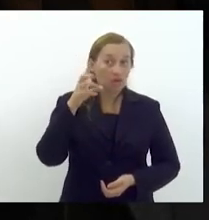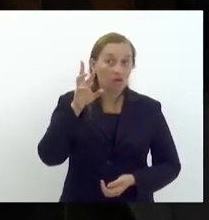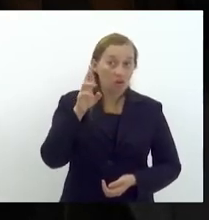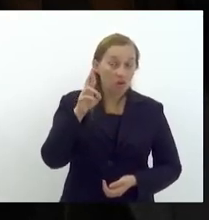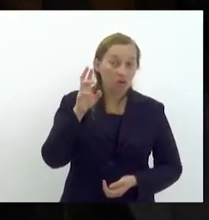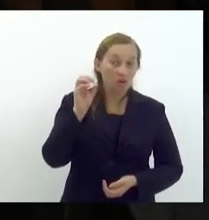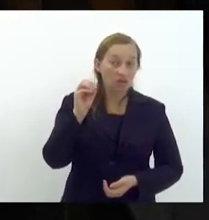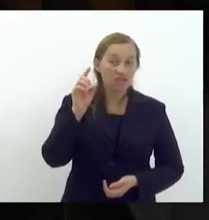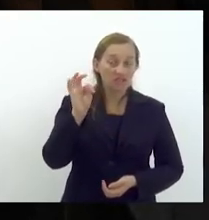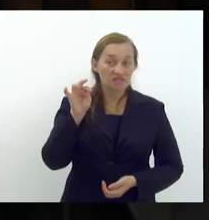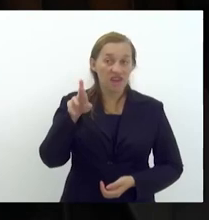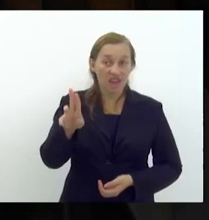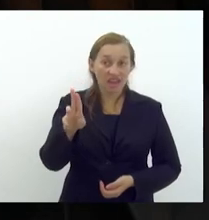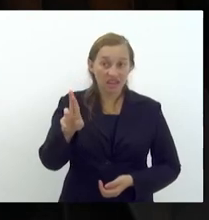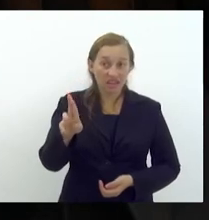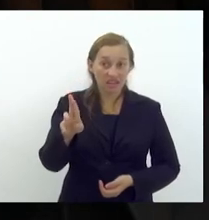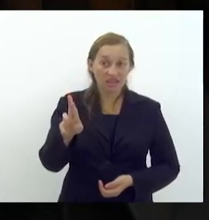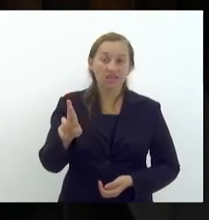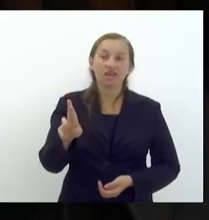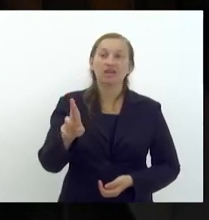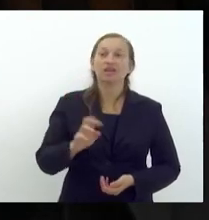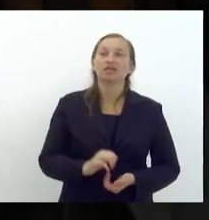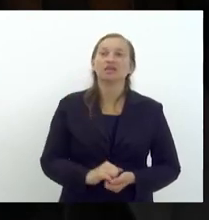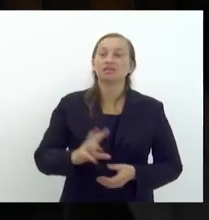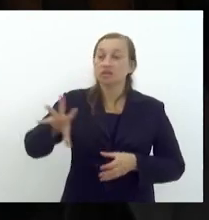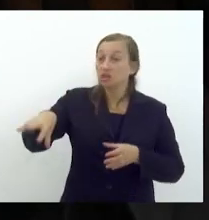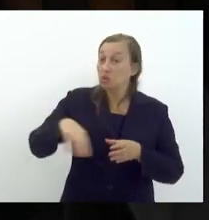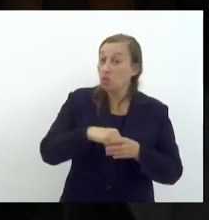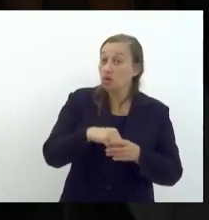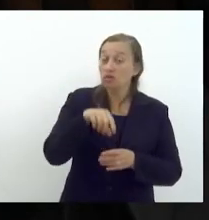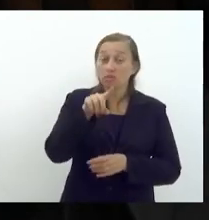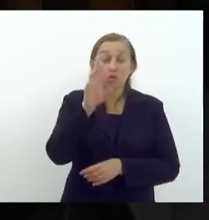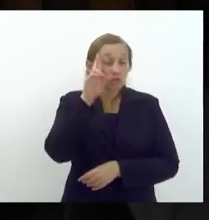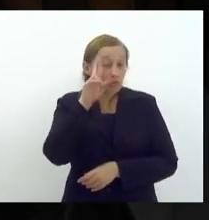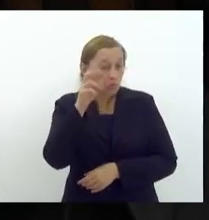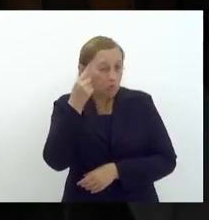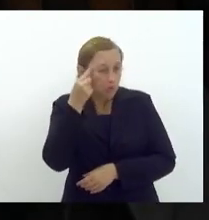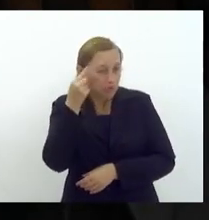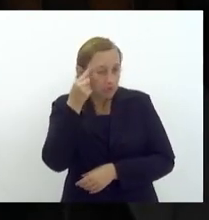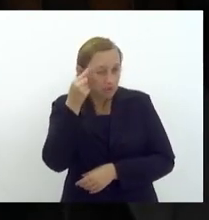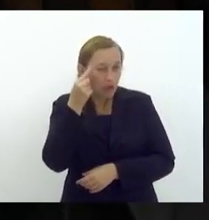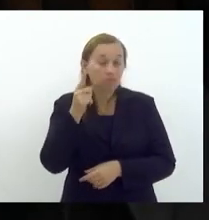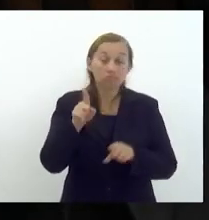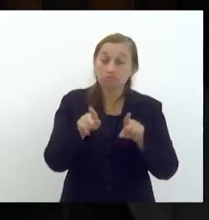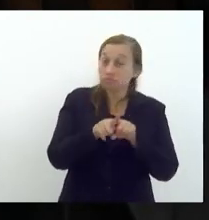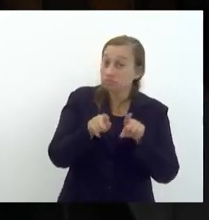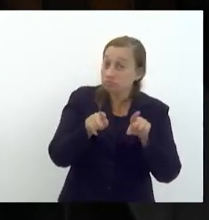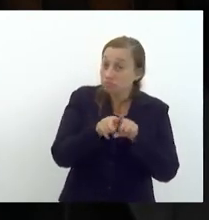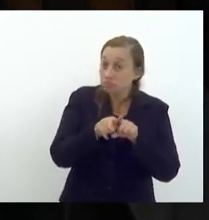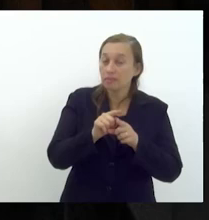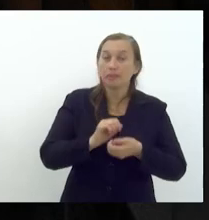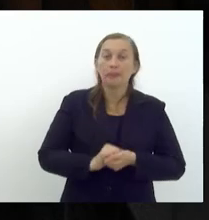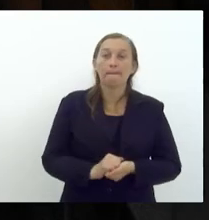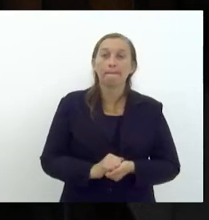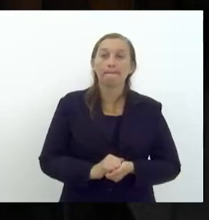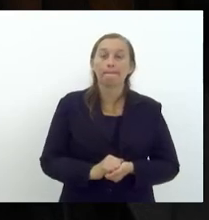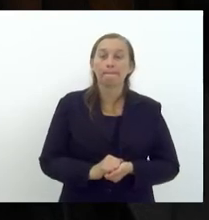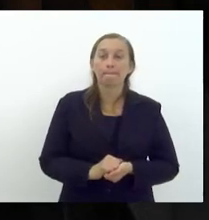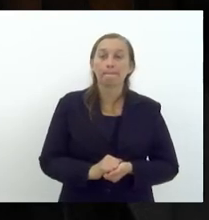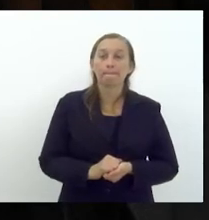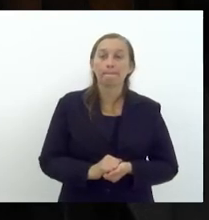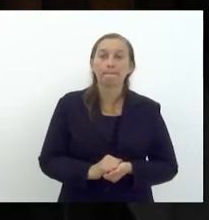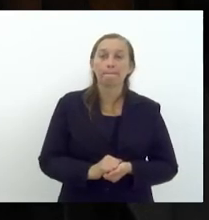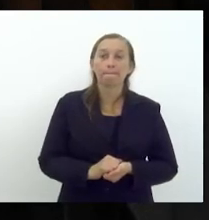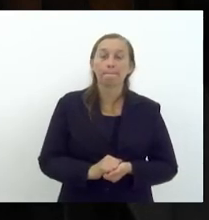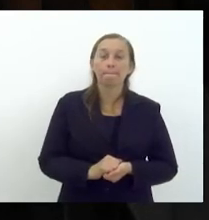que fosse incluído para o senhor pensar também no na